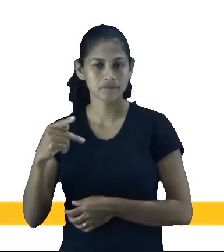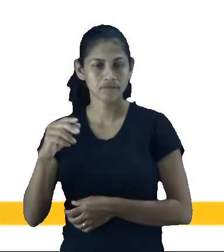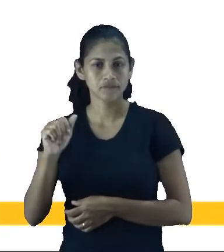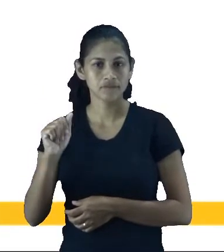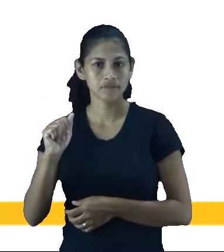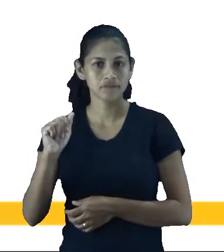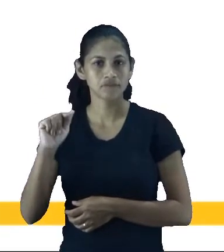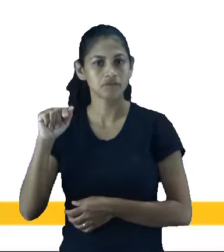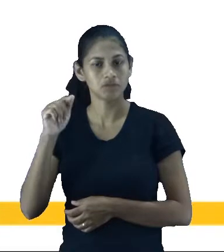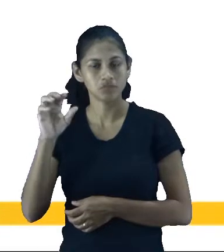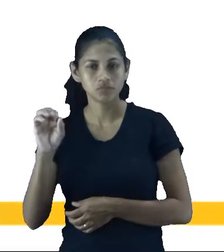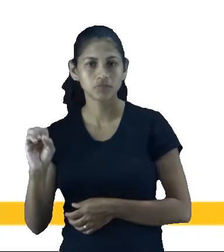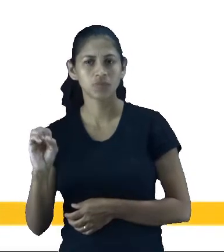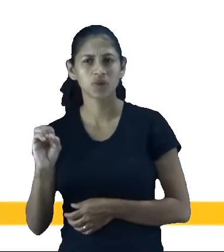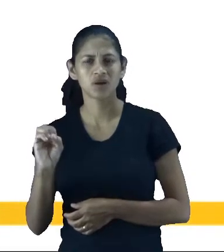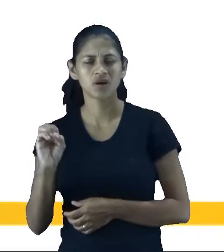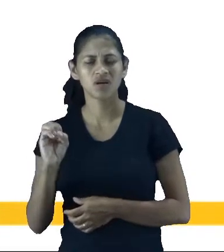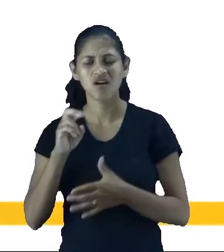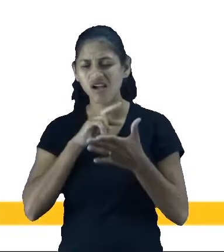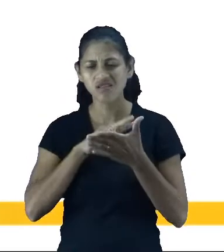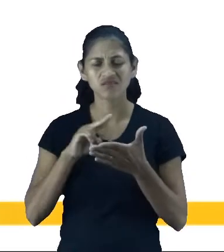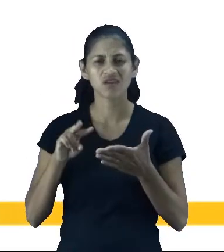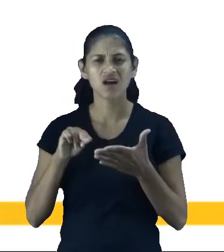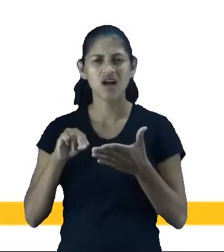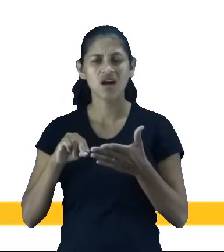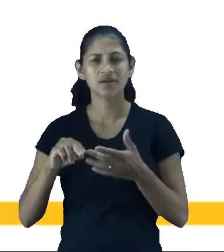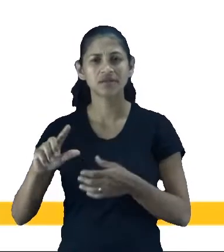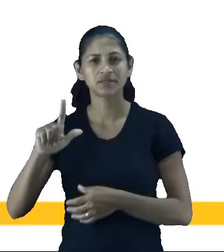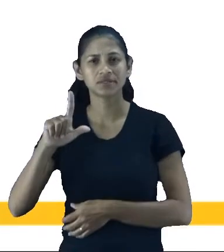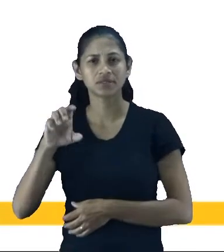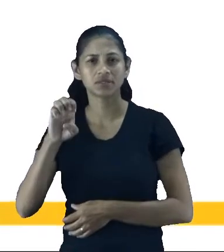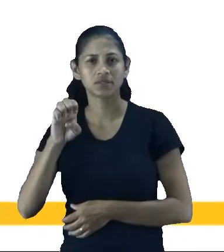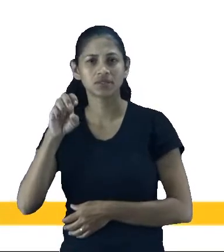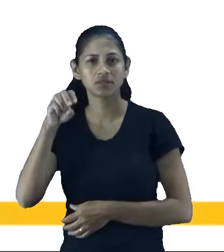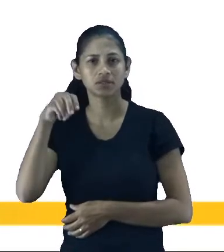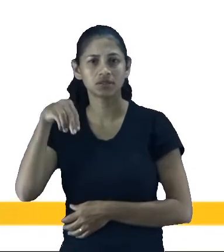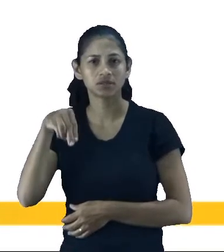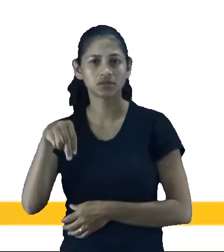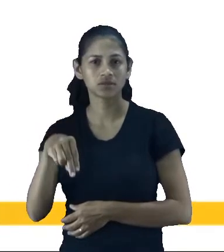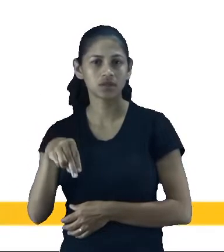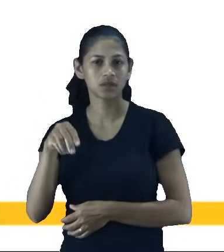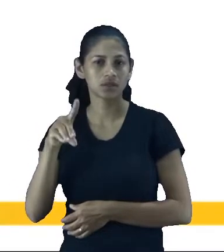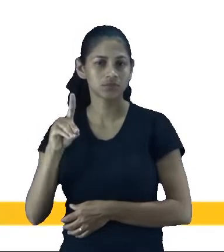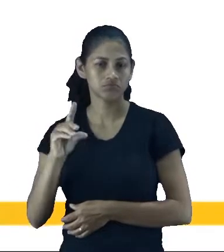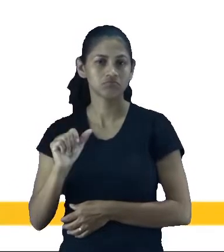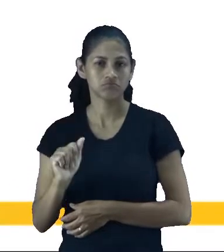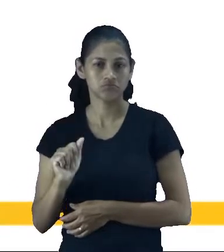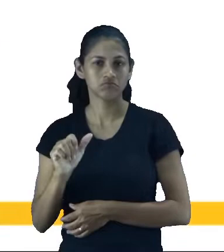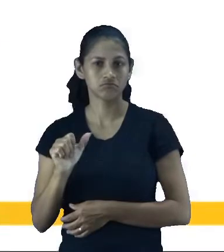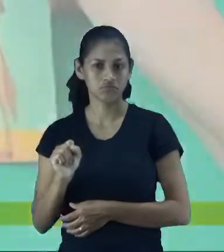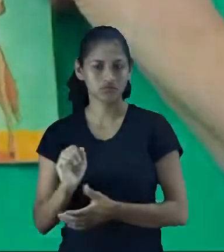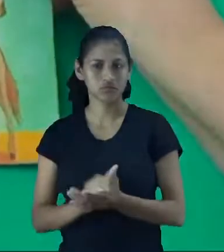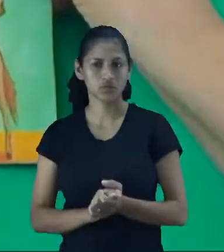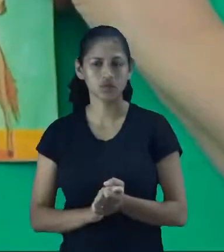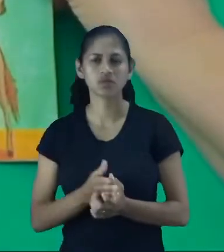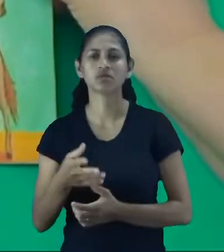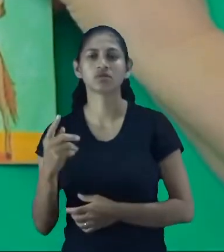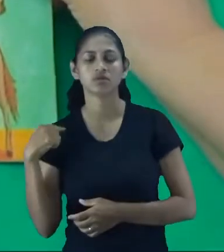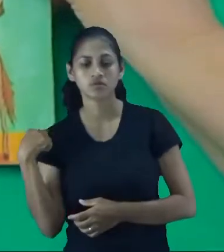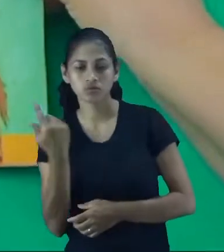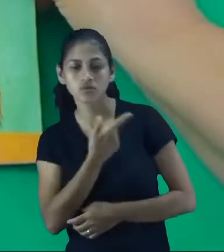rodas. Então, criança, todas essas lendas que nós conhecemos, aqui, olha só,